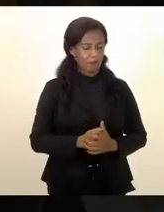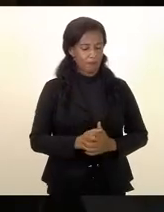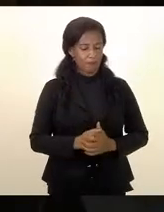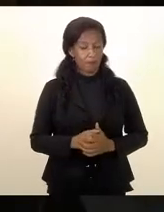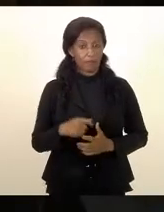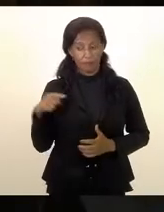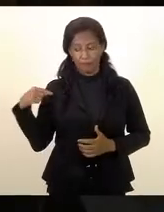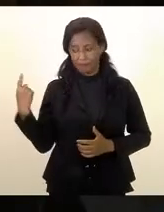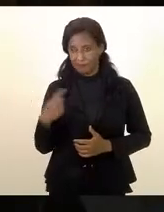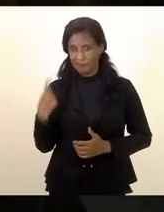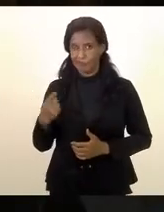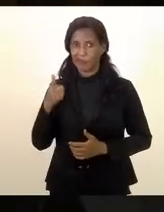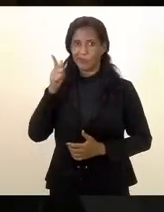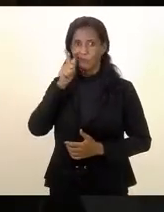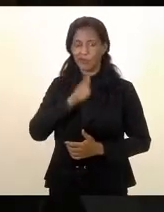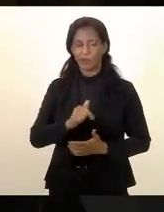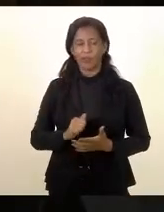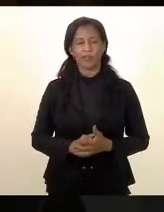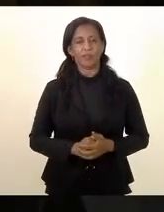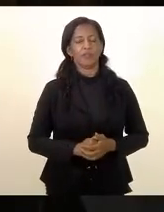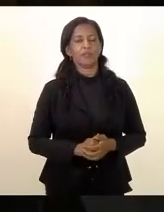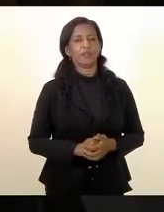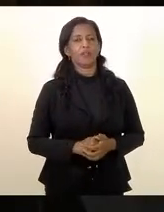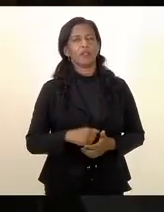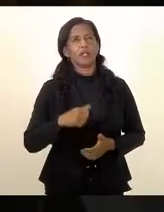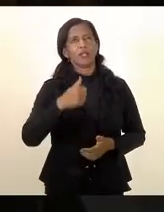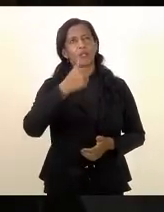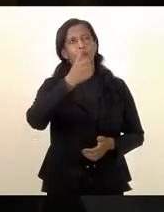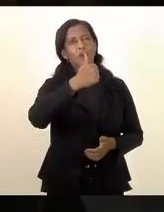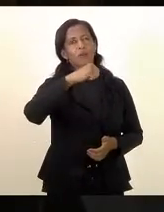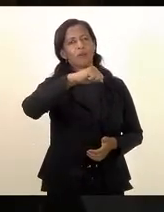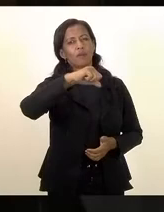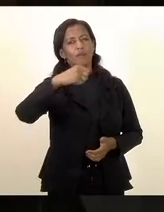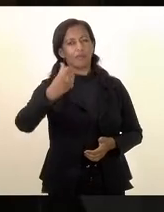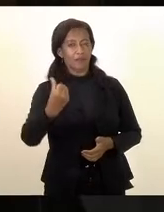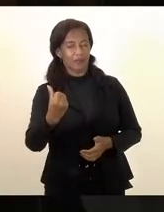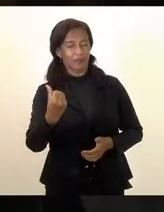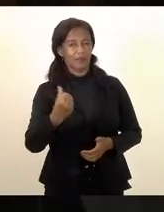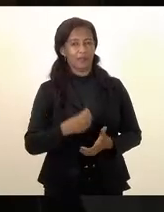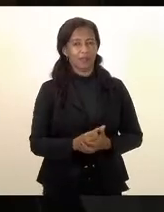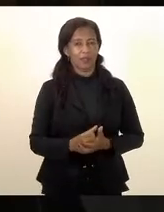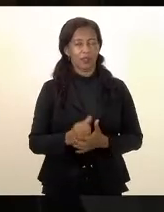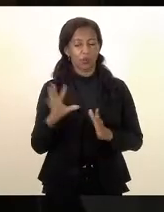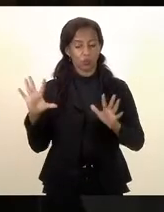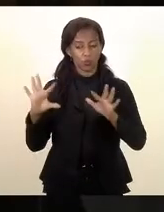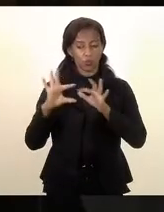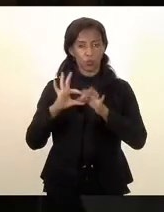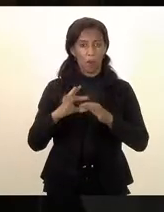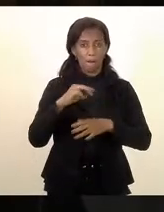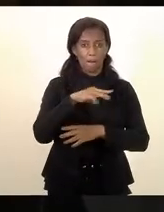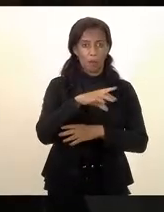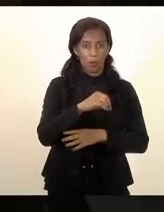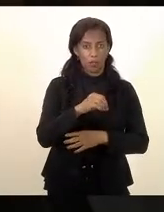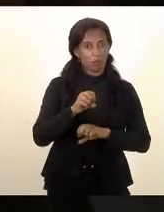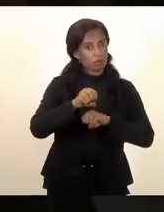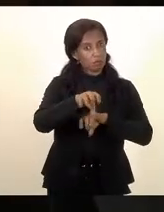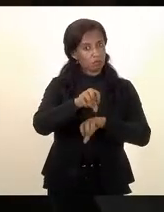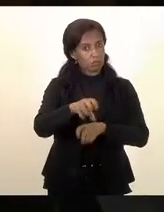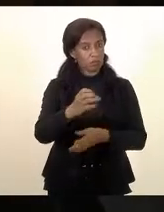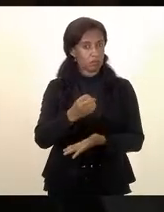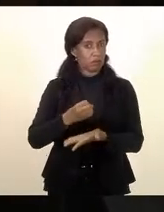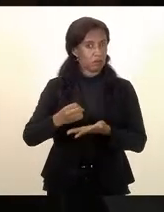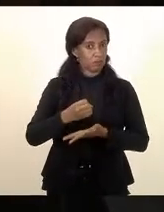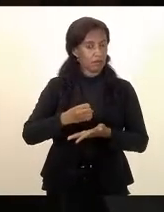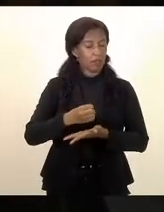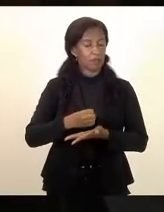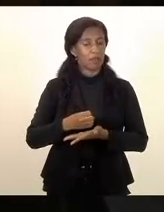muito custo na LDB de 1996 em vários outros embates consolidar um modelo de educação básica em que o